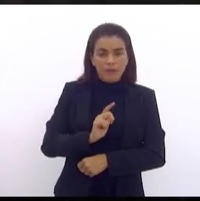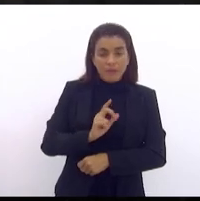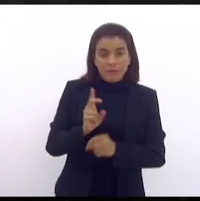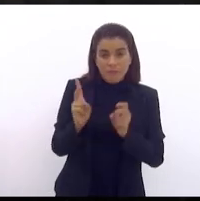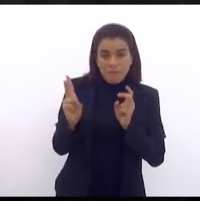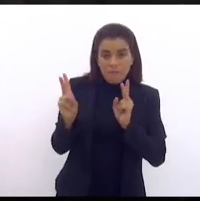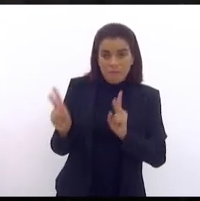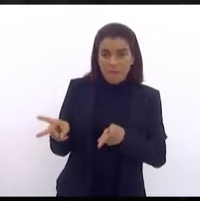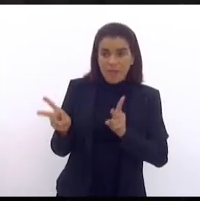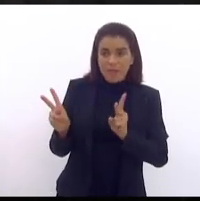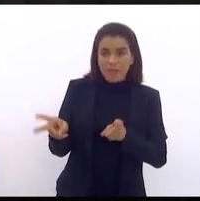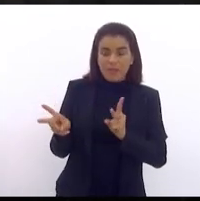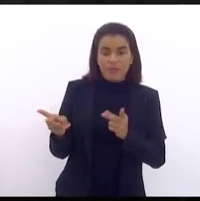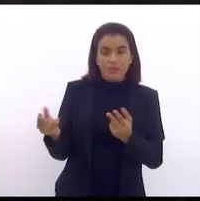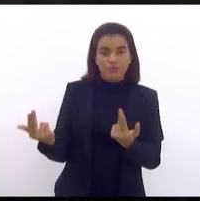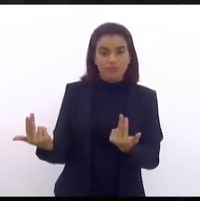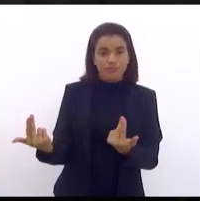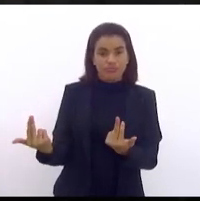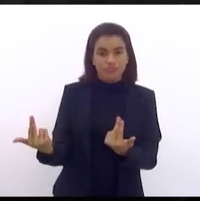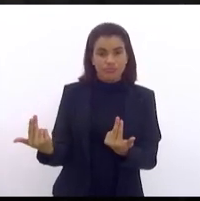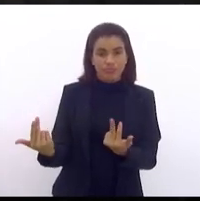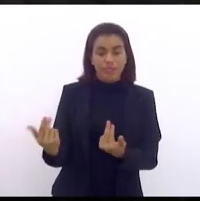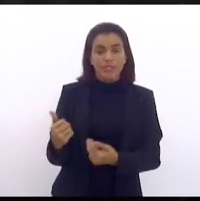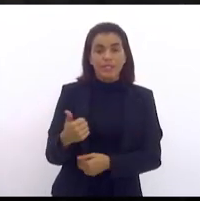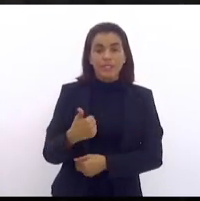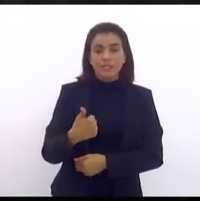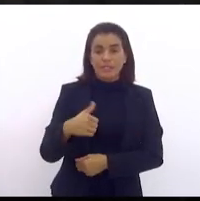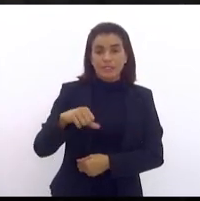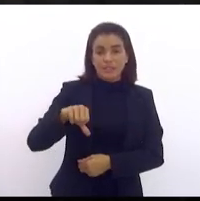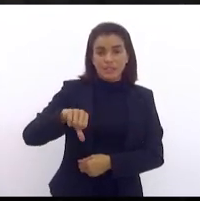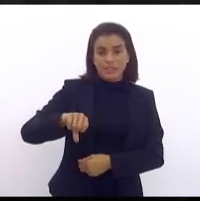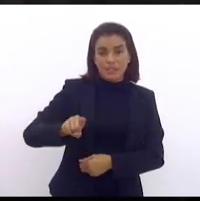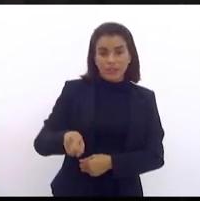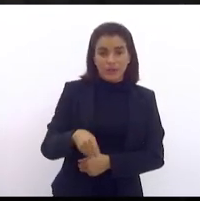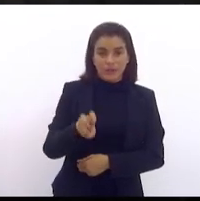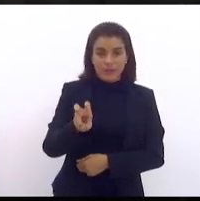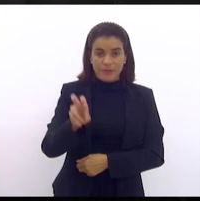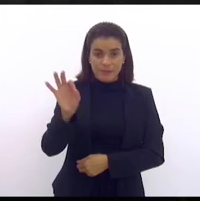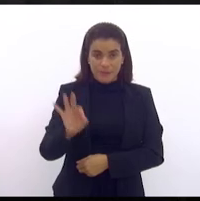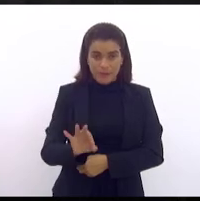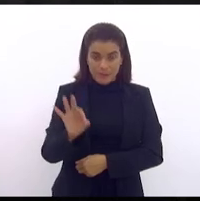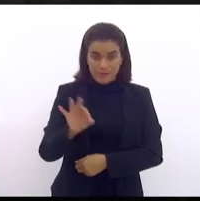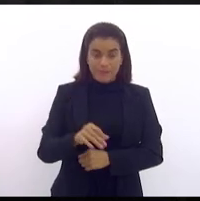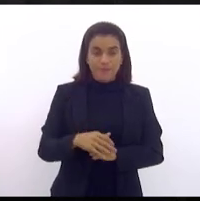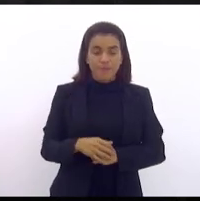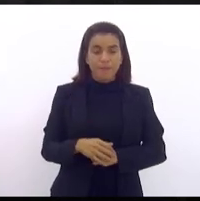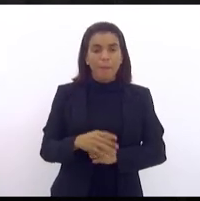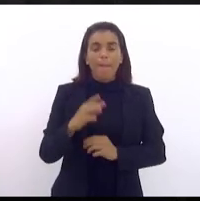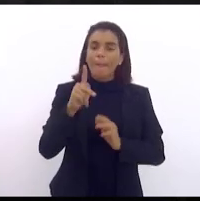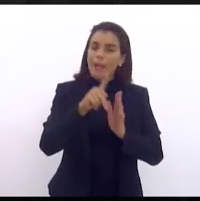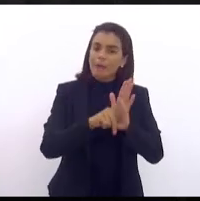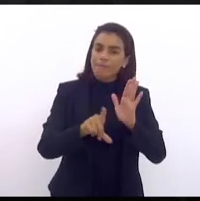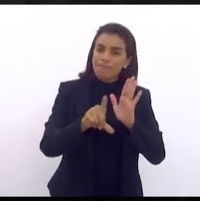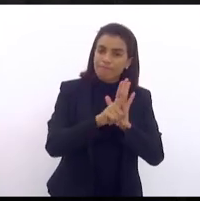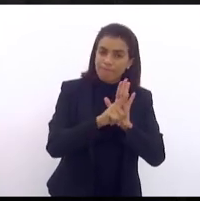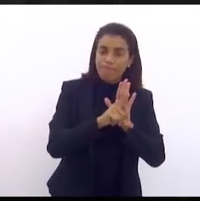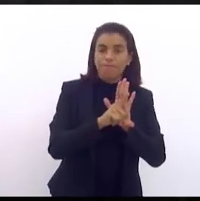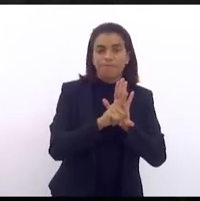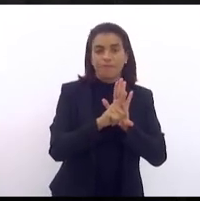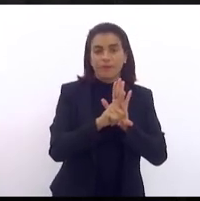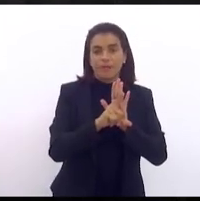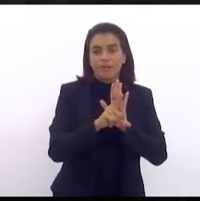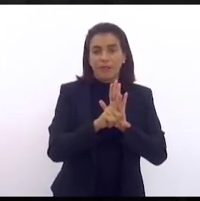mesma a mesma tarifa modal de 19,5 este projeto segundo se